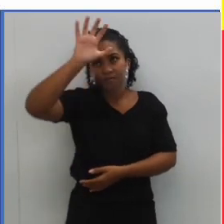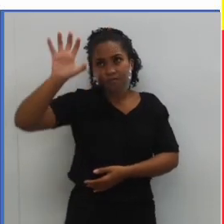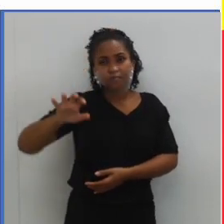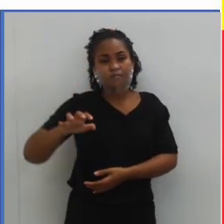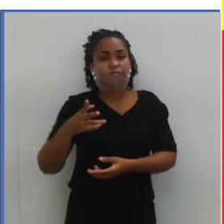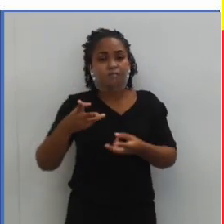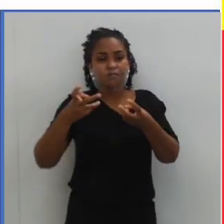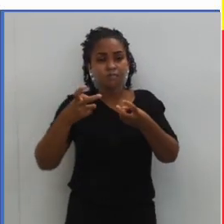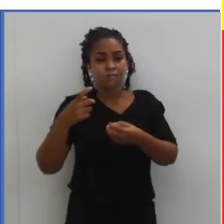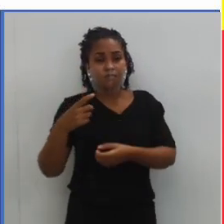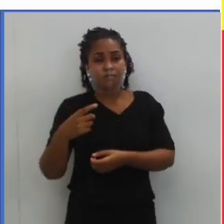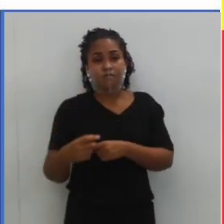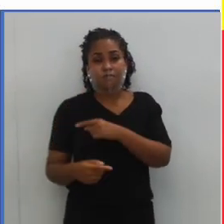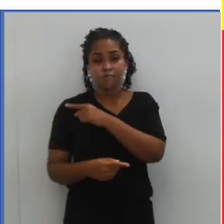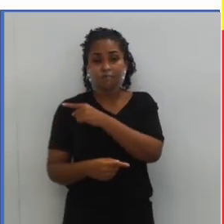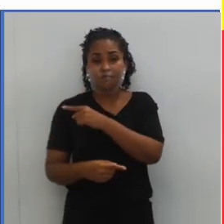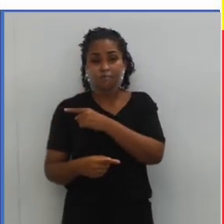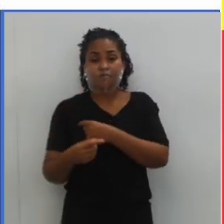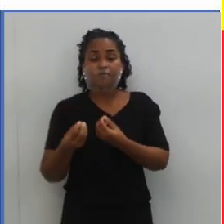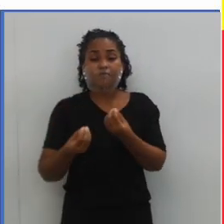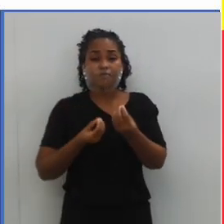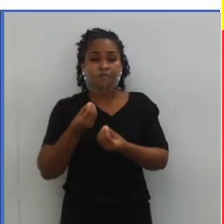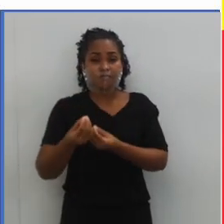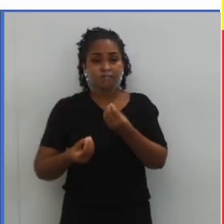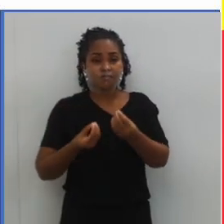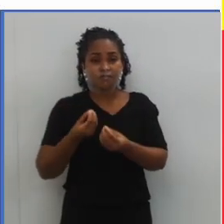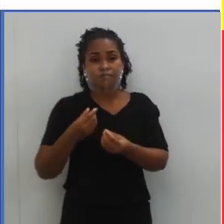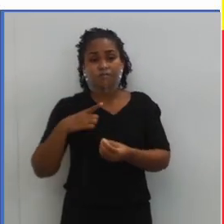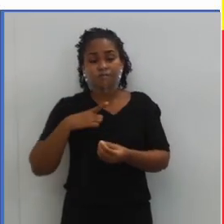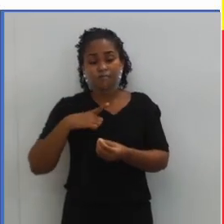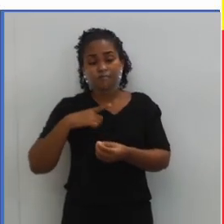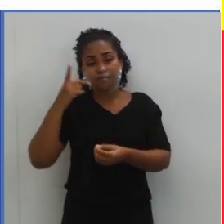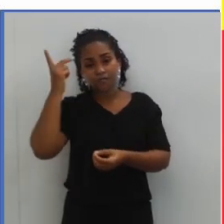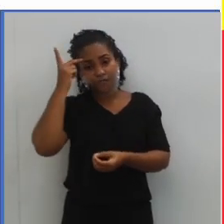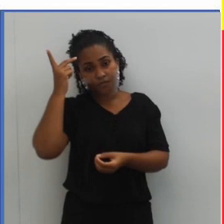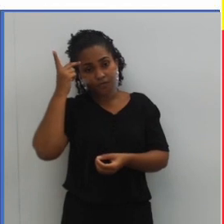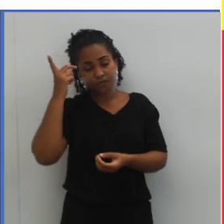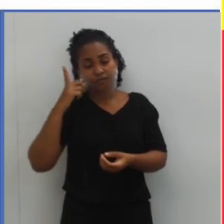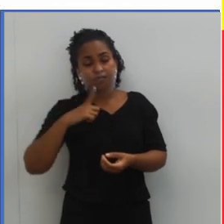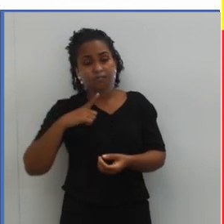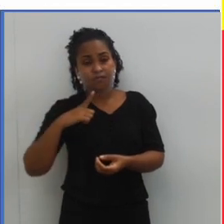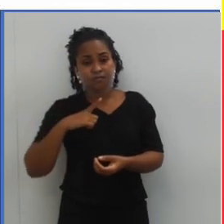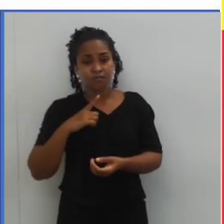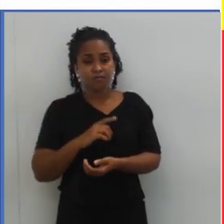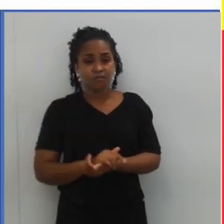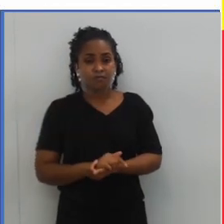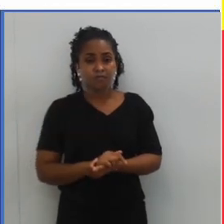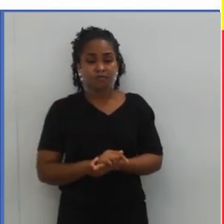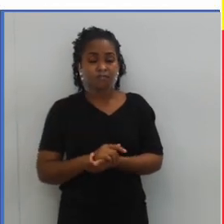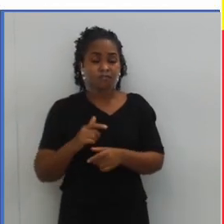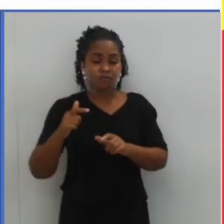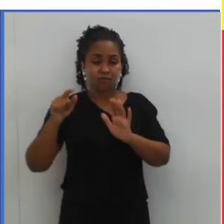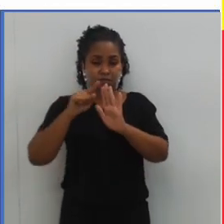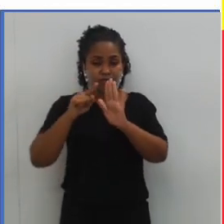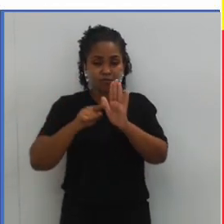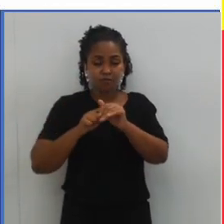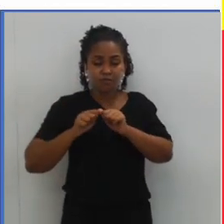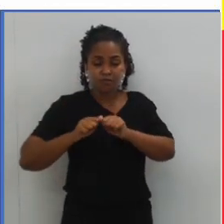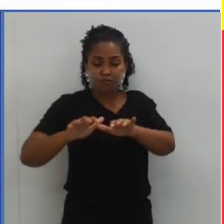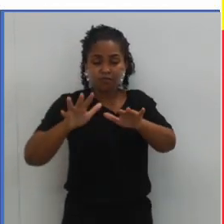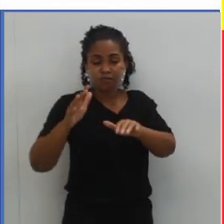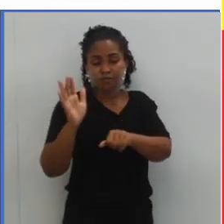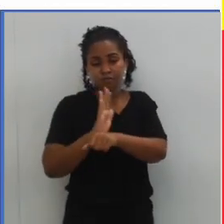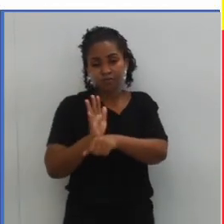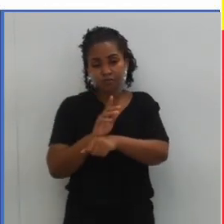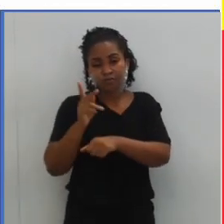veem a sala de projeção de São Paulo, Bijou Theatre, né, que foi a primeira sala de projeção de cinema em São